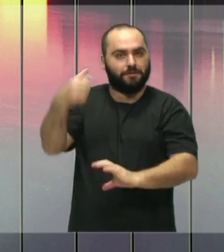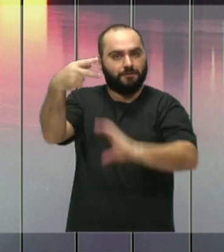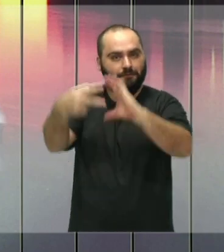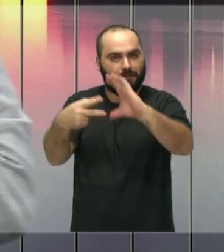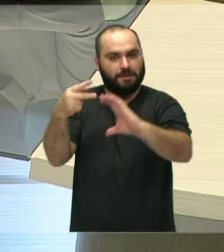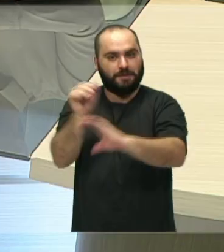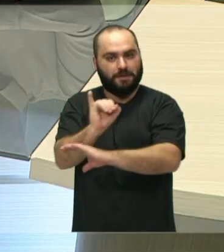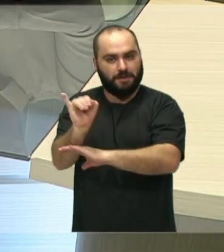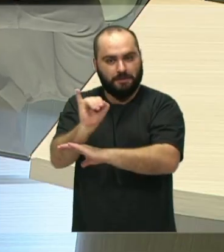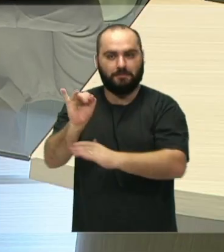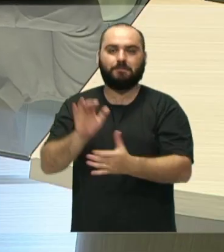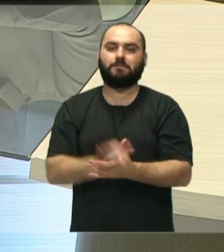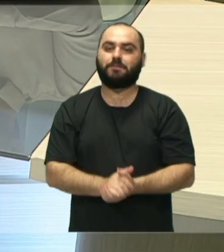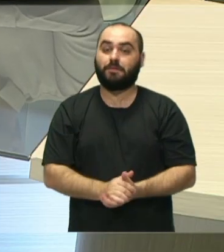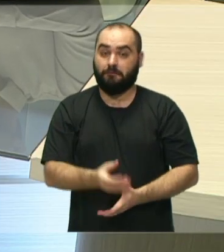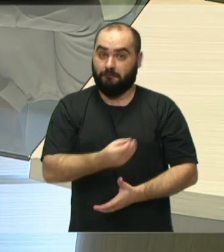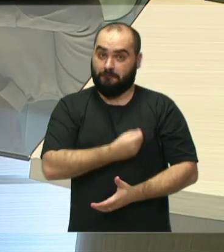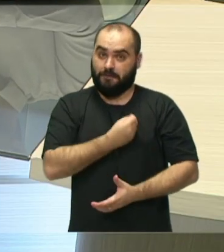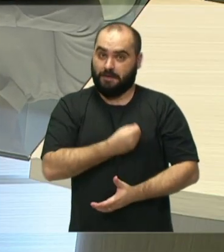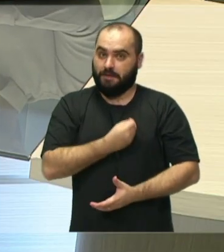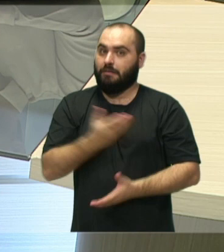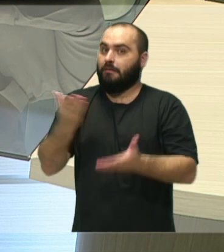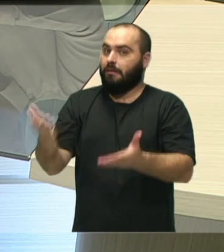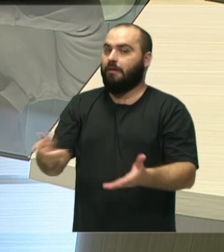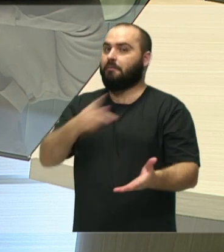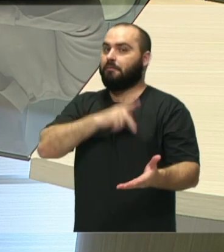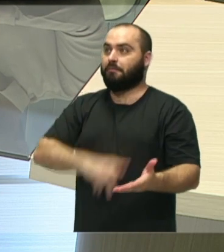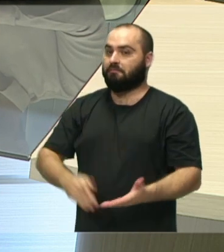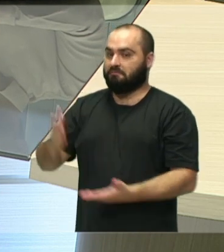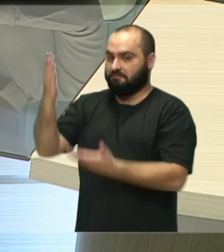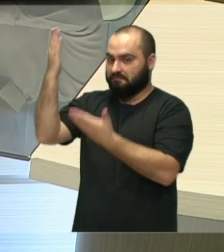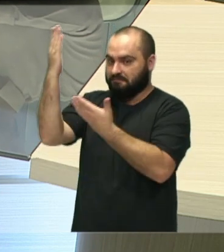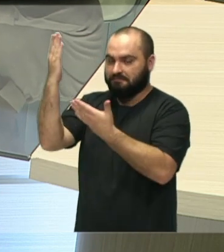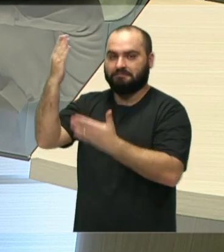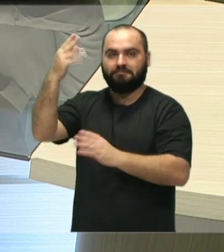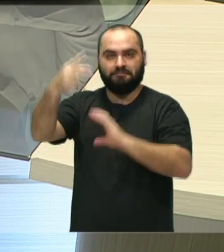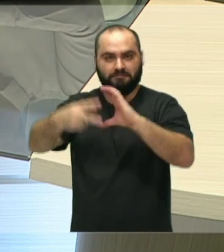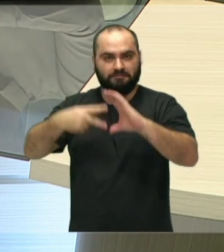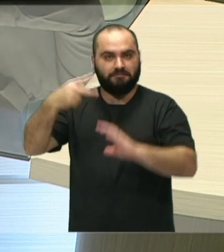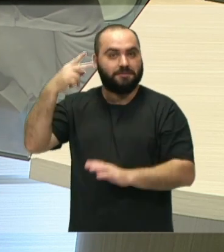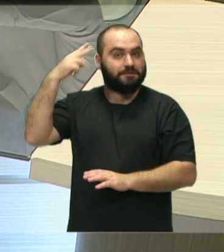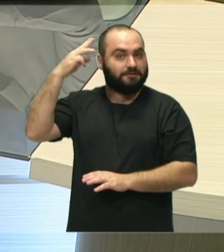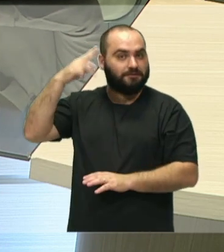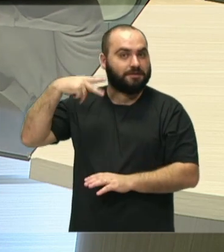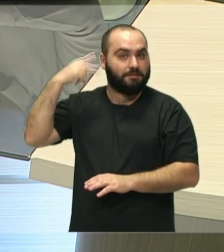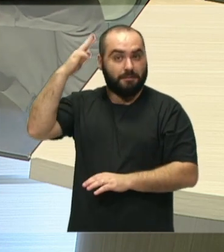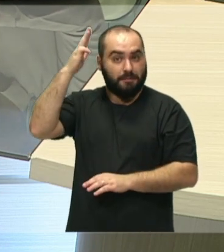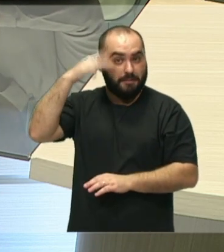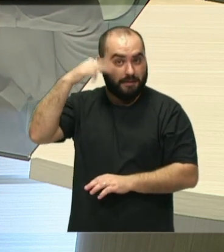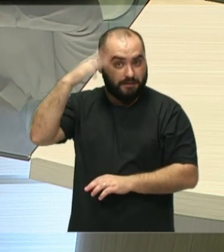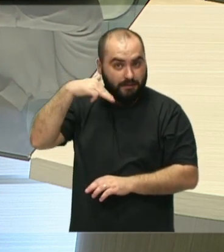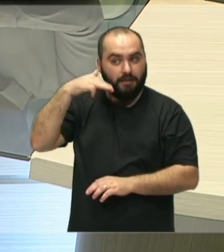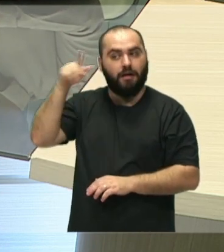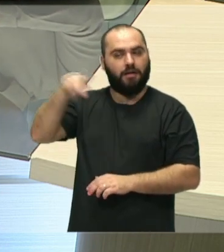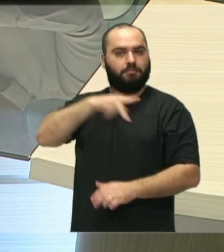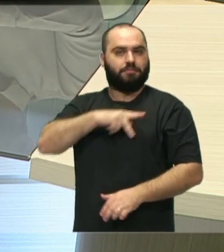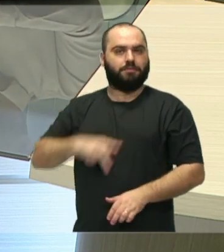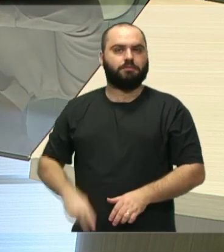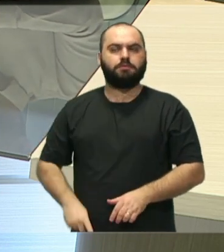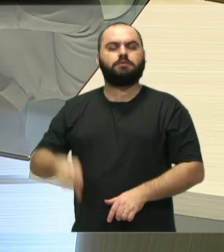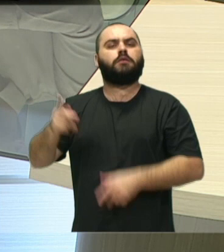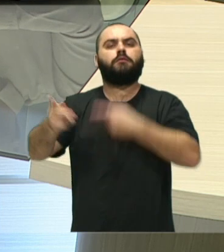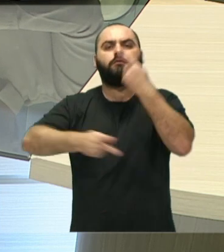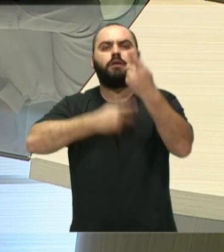Itajaí quem está no estúdio comigo é o presidente da Câmara de Vereadores Vereador Marcelo Werner que vai falar um